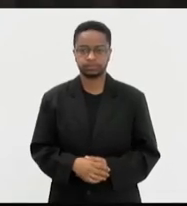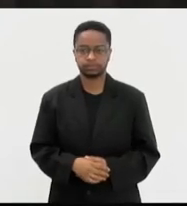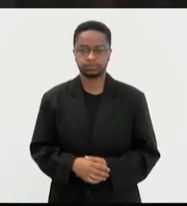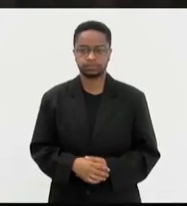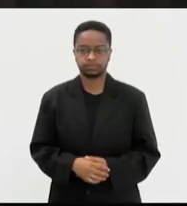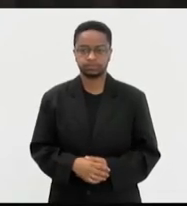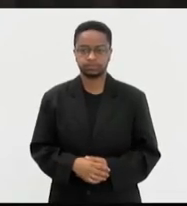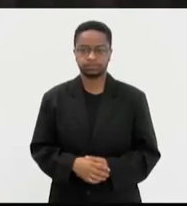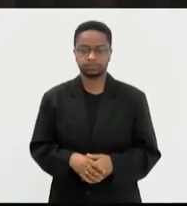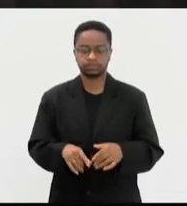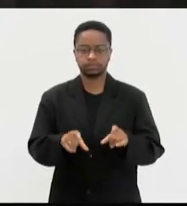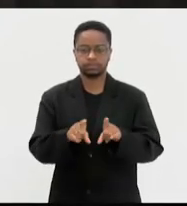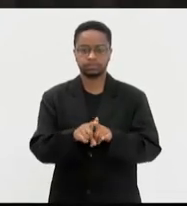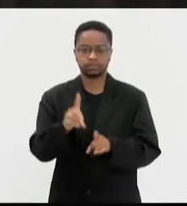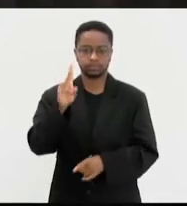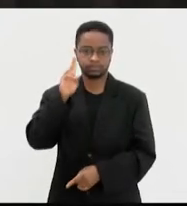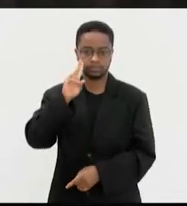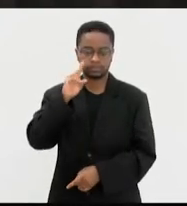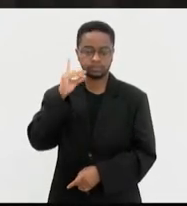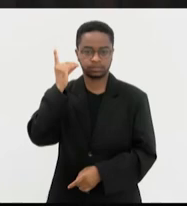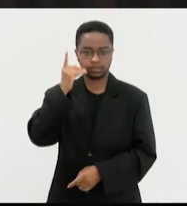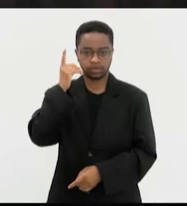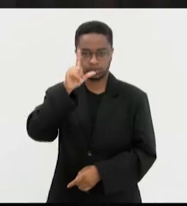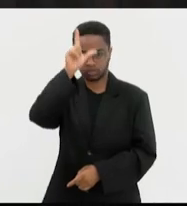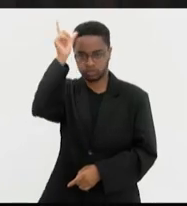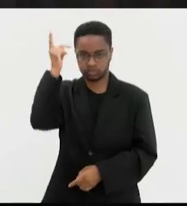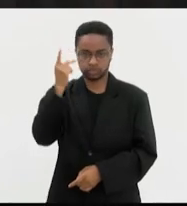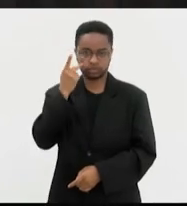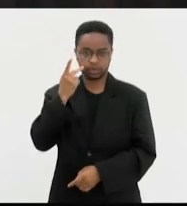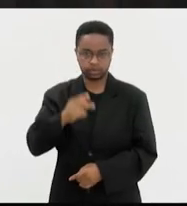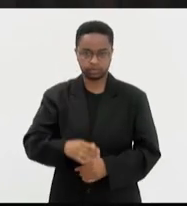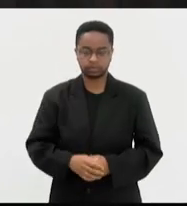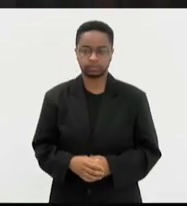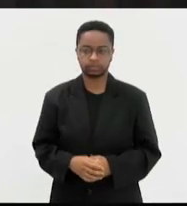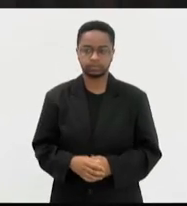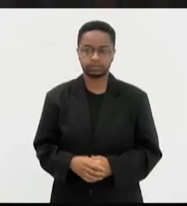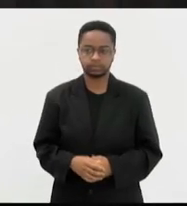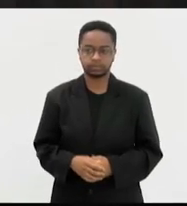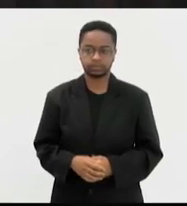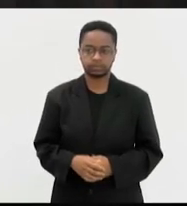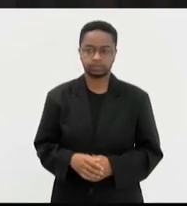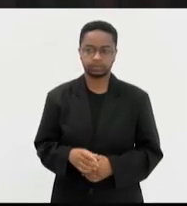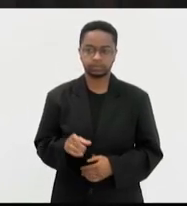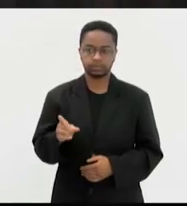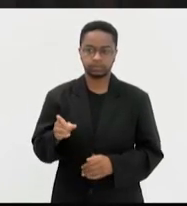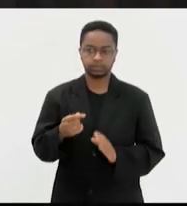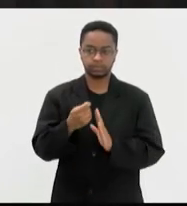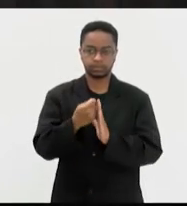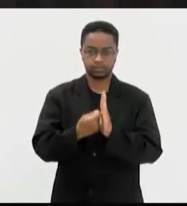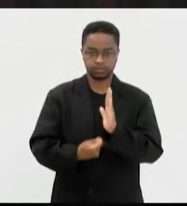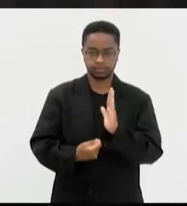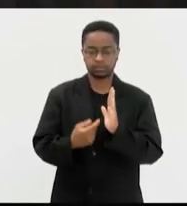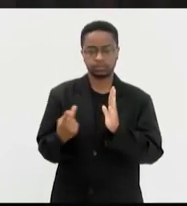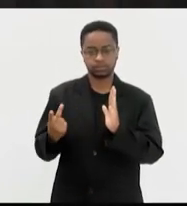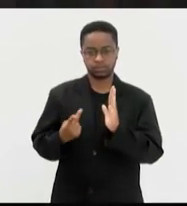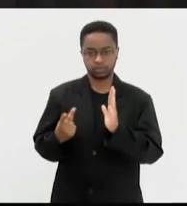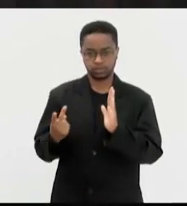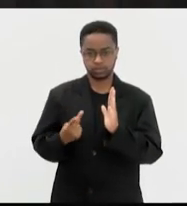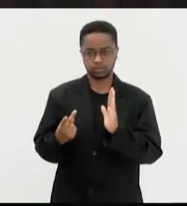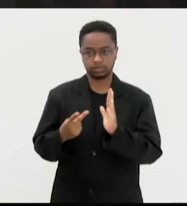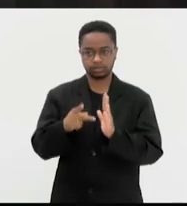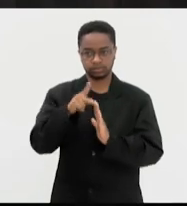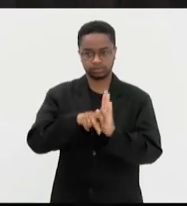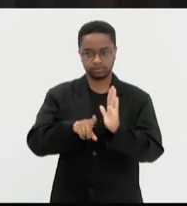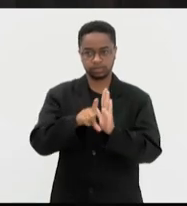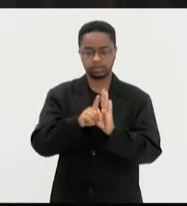e lembrando ao Deputado Luis Paulo que a coautoria do guia alimentar foi de minha autoria de vossa excelência que foi